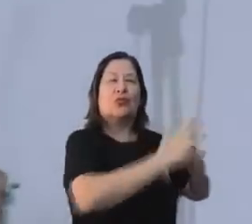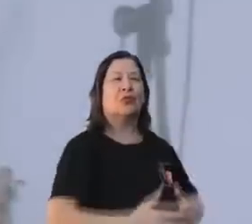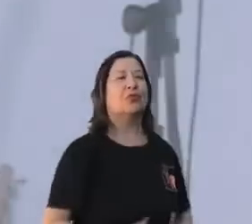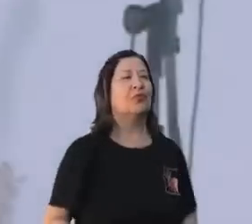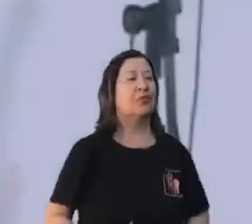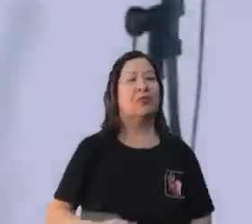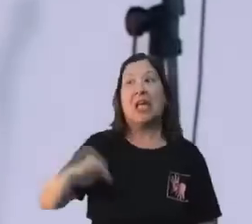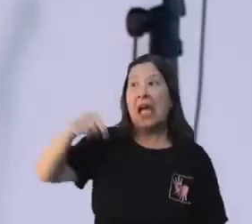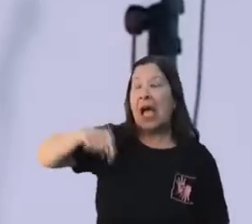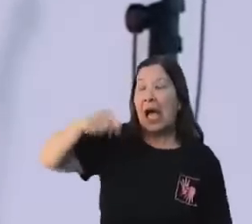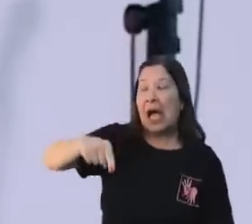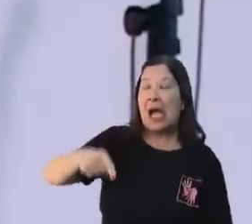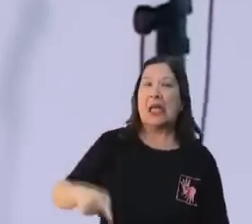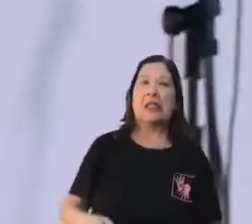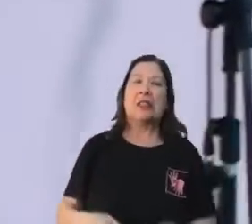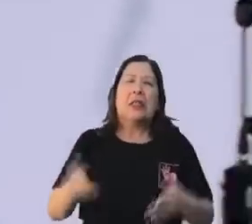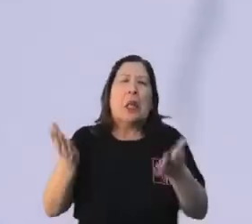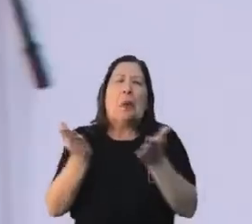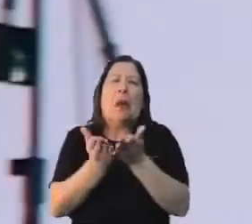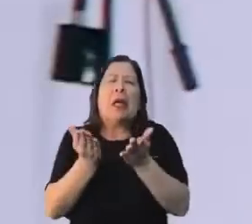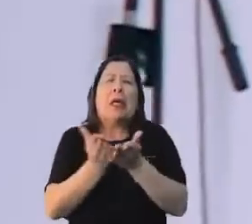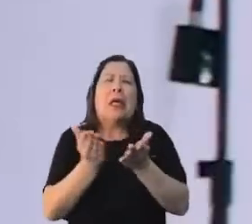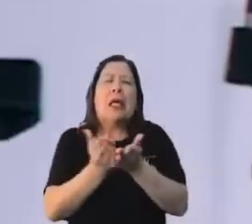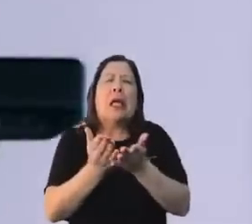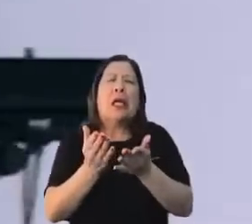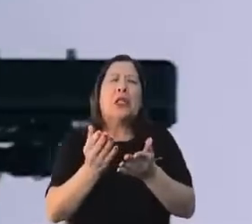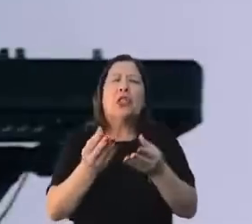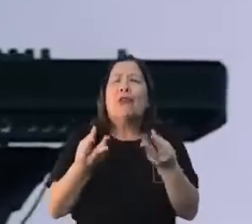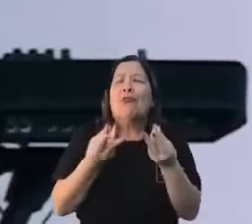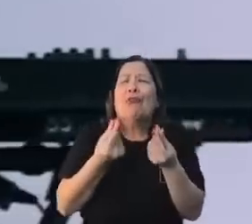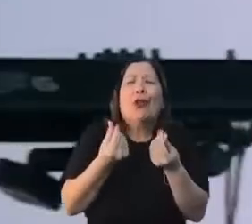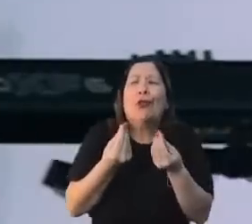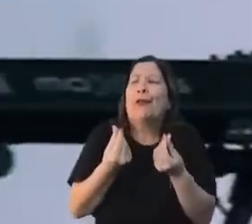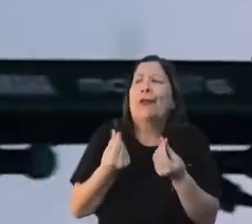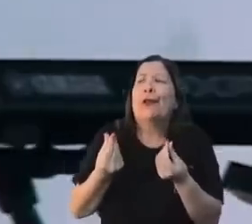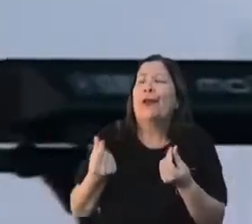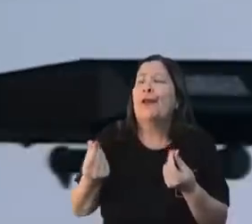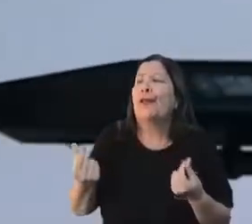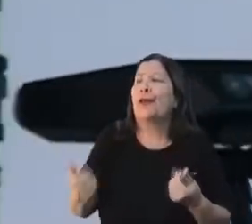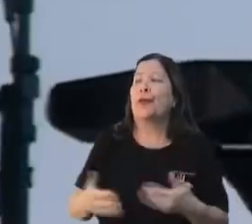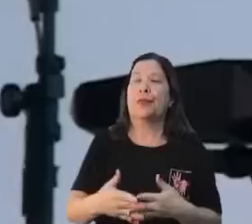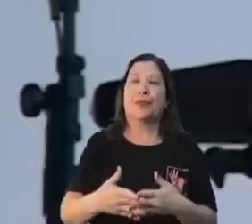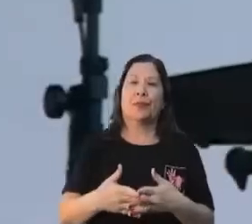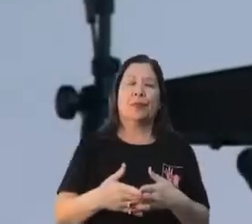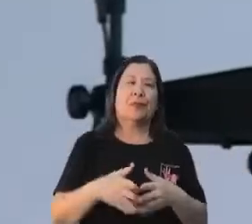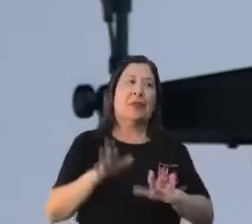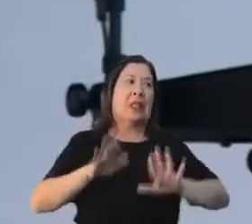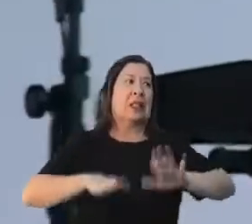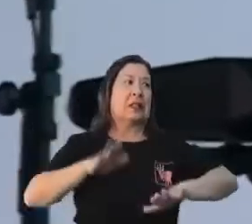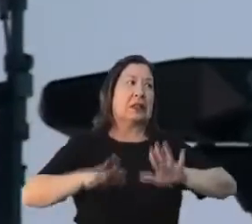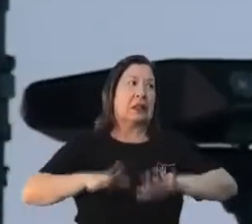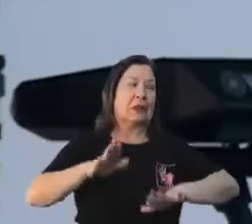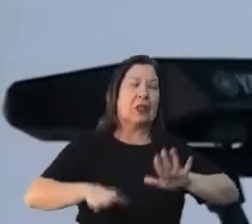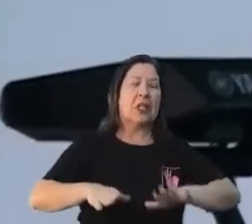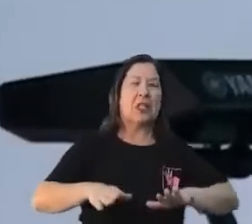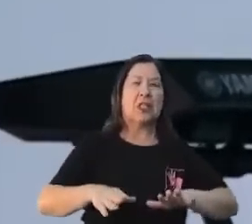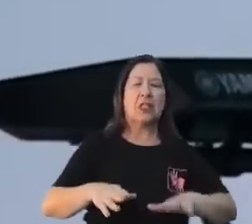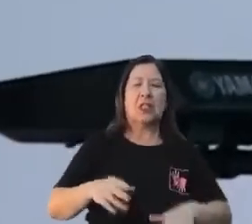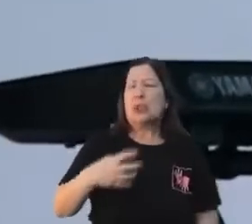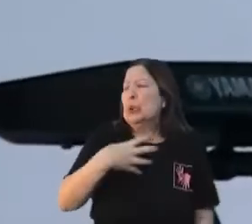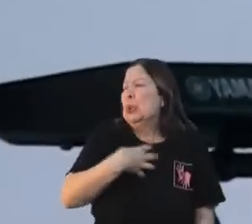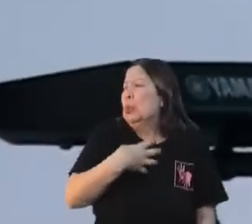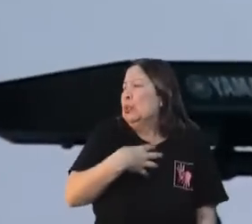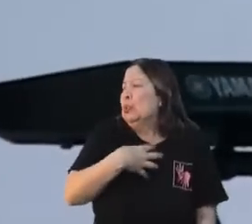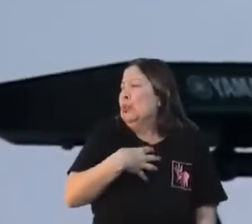cristal, crente hipersensível. Porque por aí, às vezes, acha crente cristal, sabe? Qualquer coisinha se